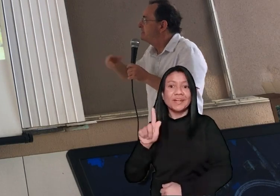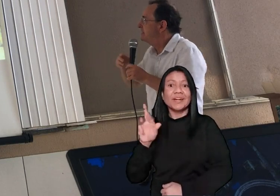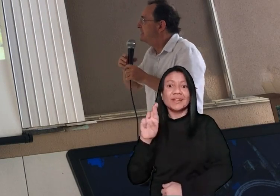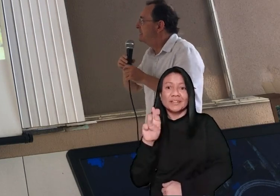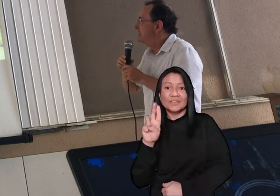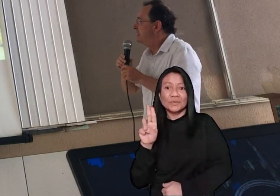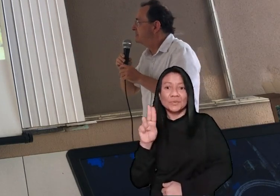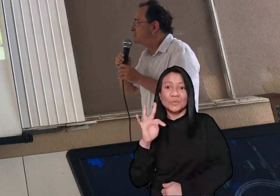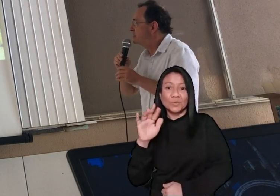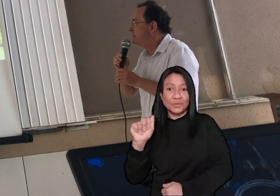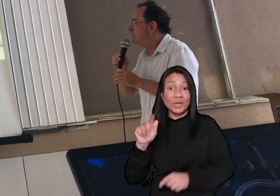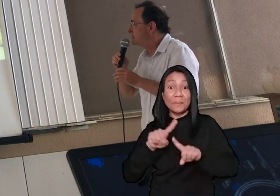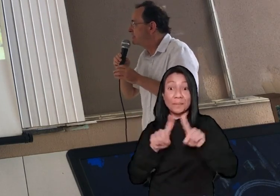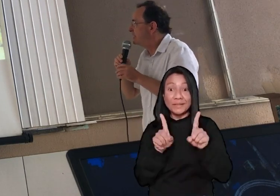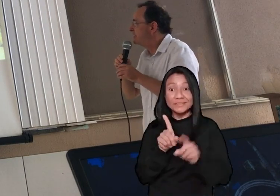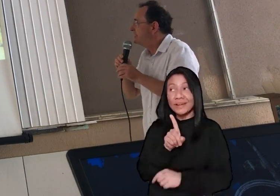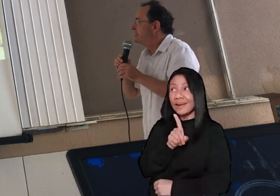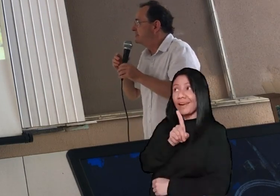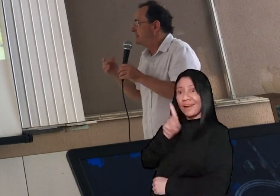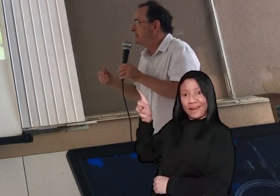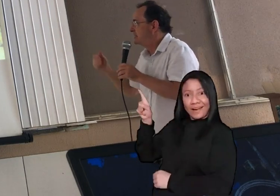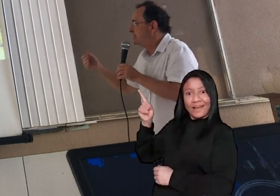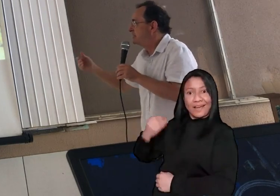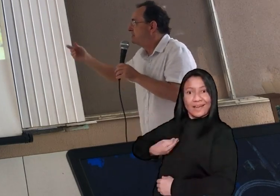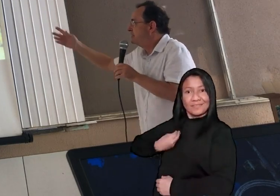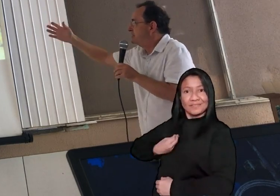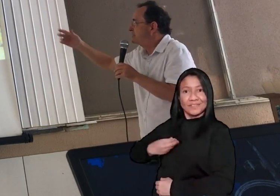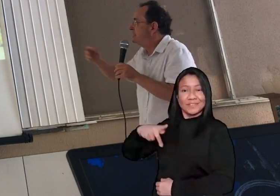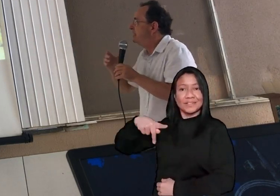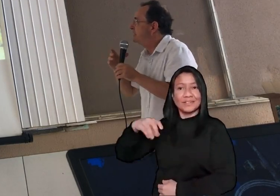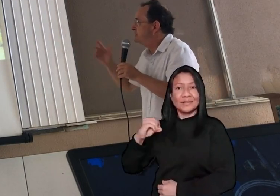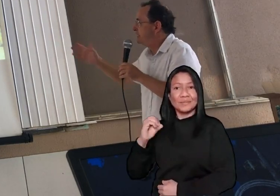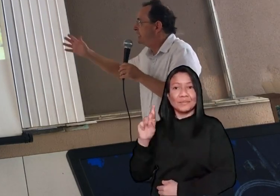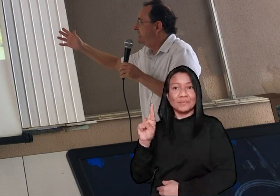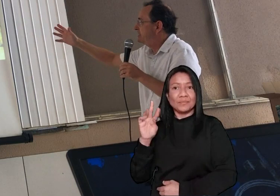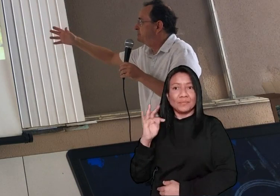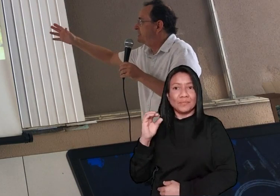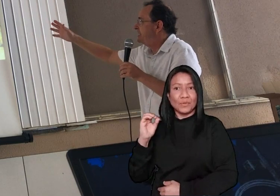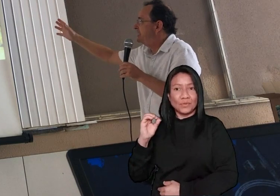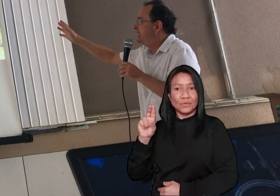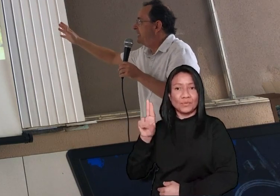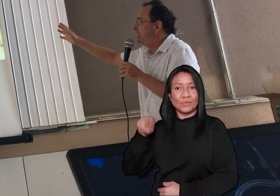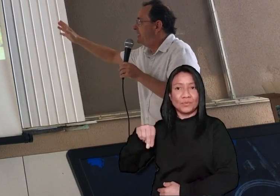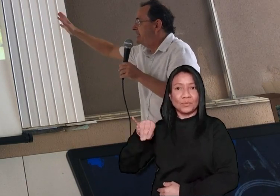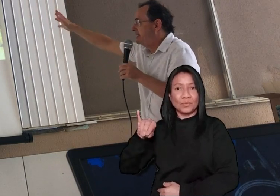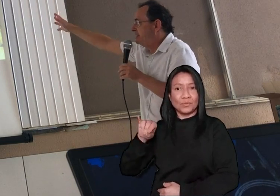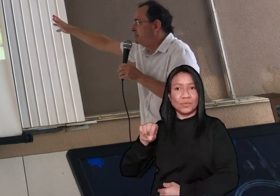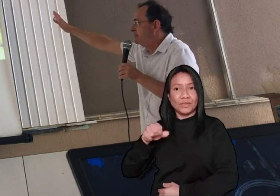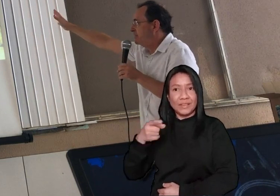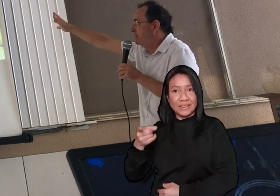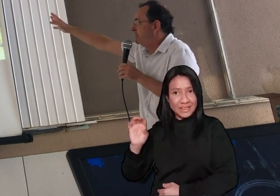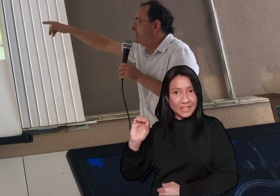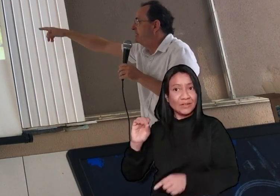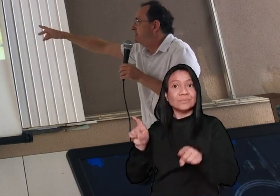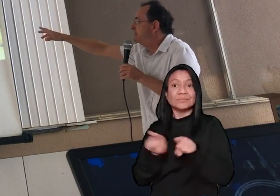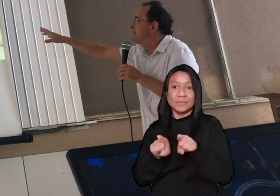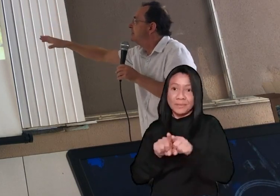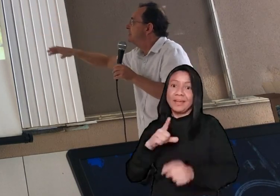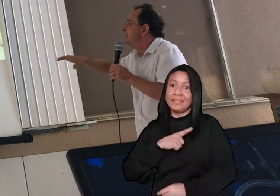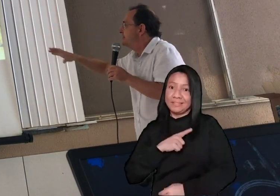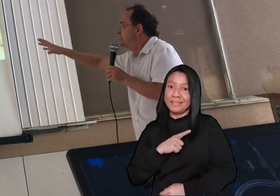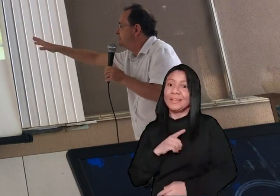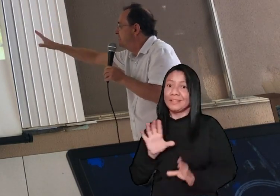também construiu uma gruta de Nossa Senhora de Lourdes. Tá? Só que tipo, aqui no Rio,